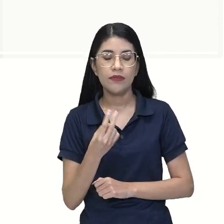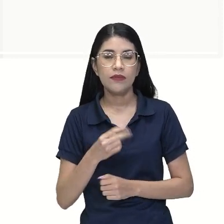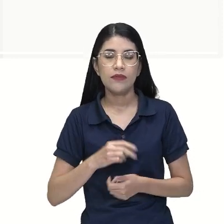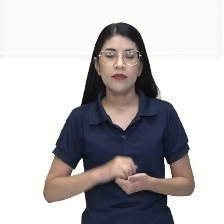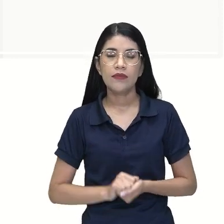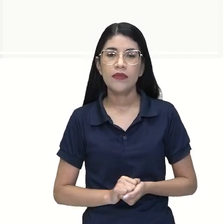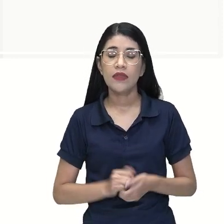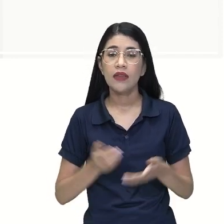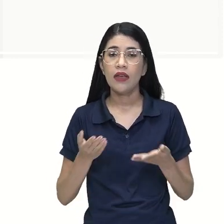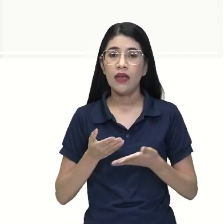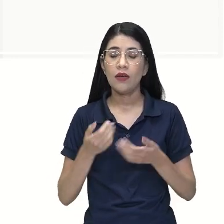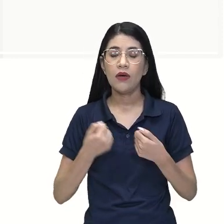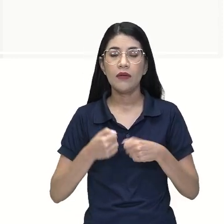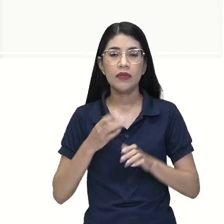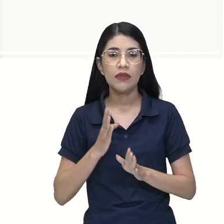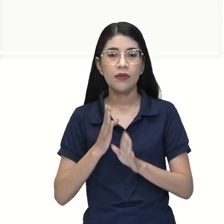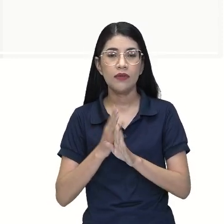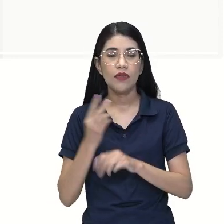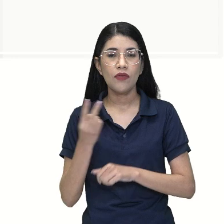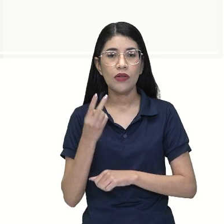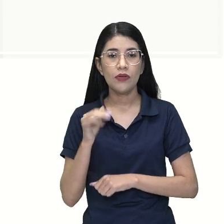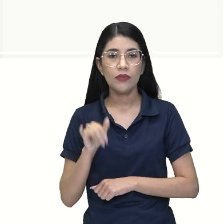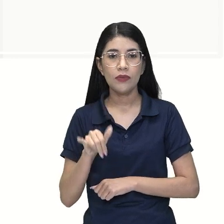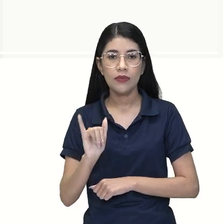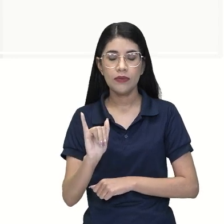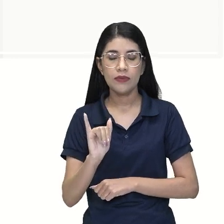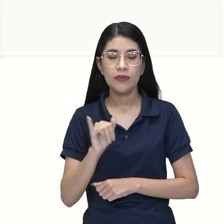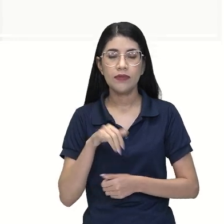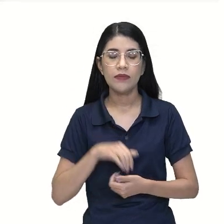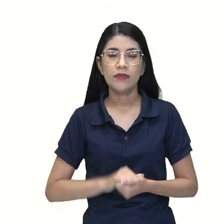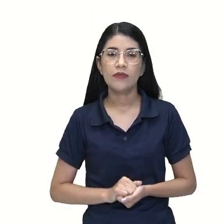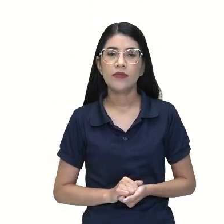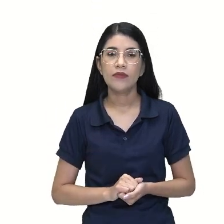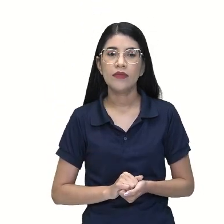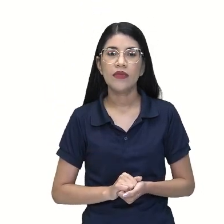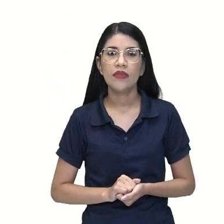Vamos atrás agora da coordenada y.